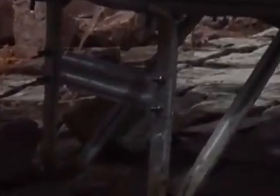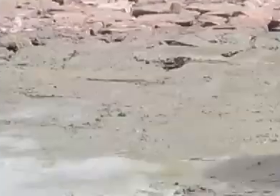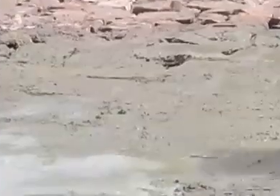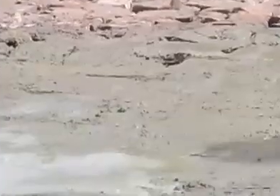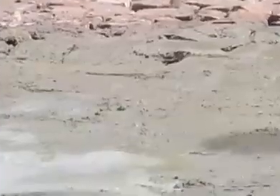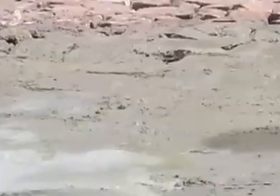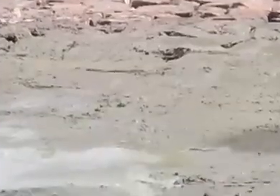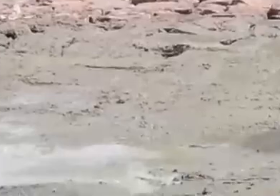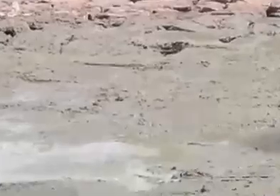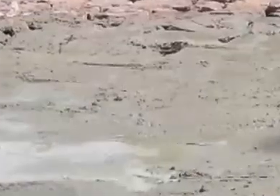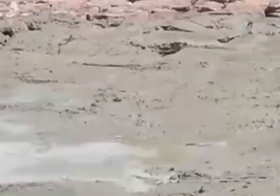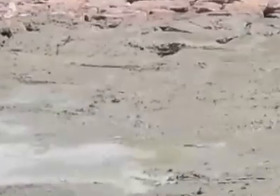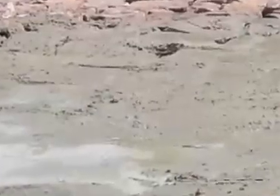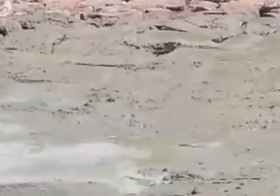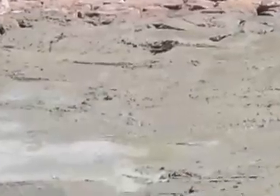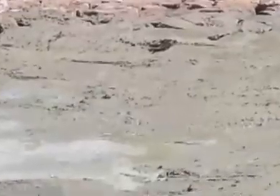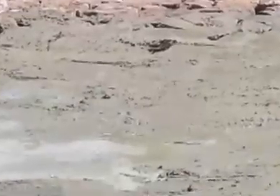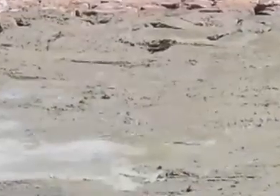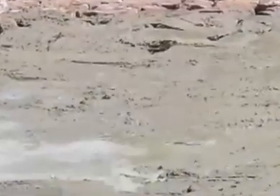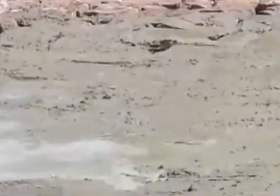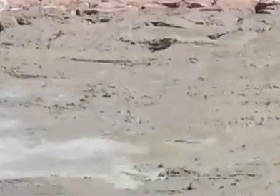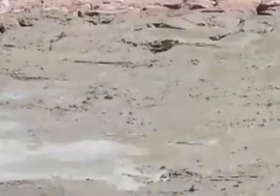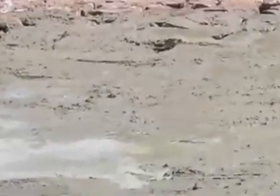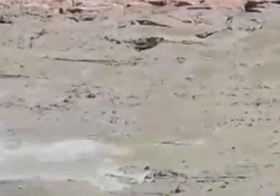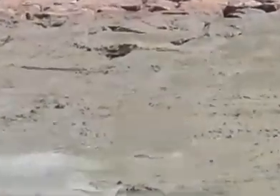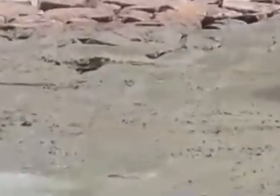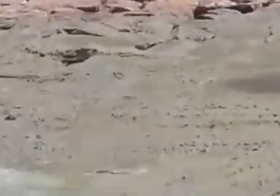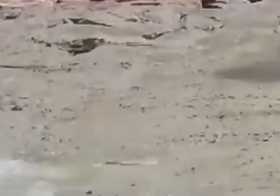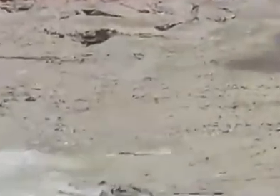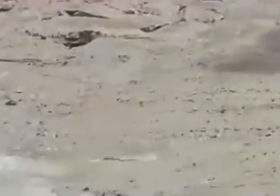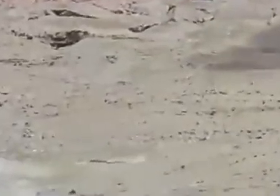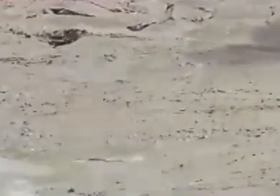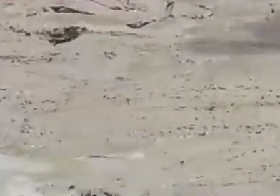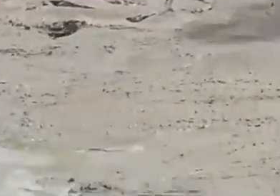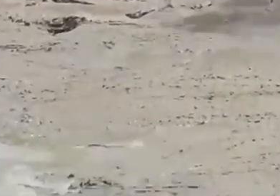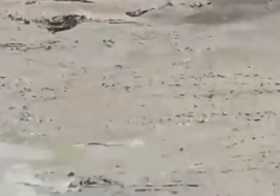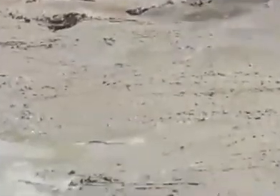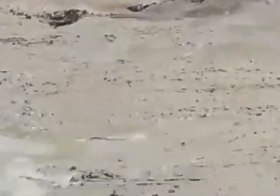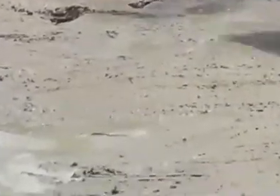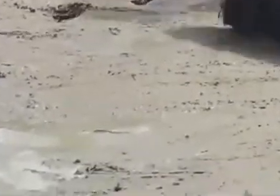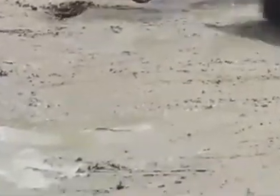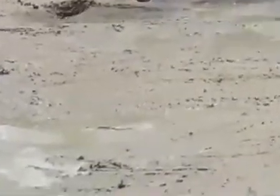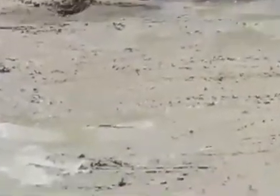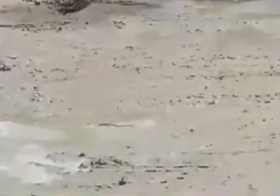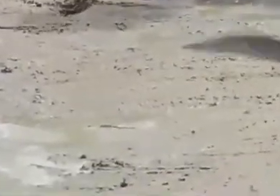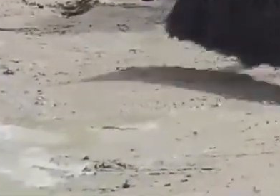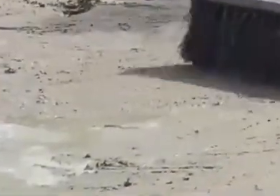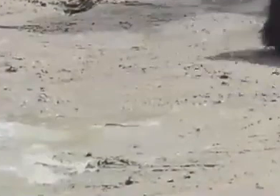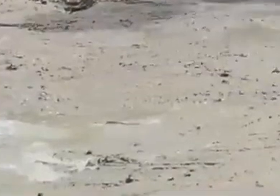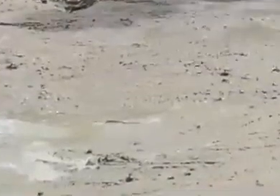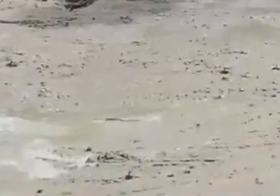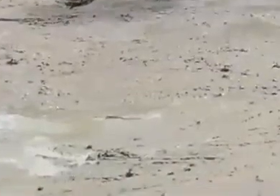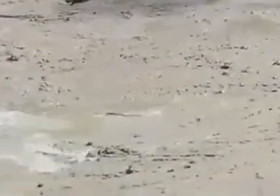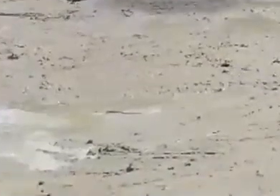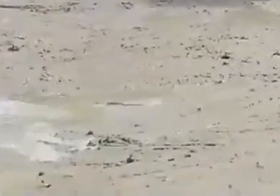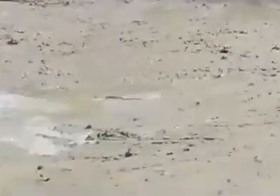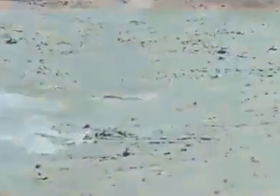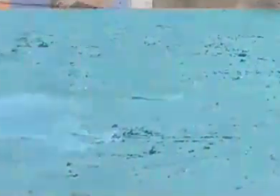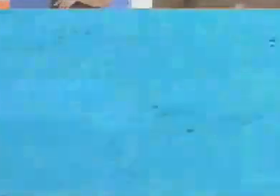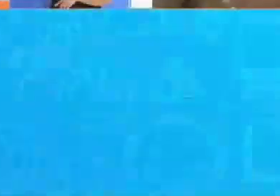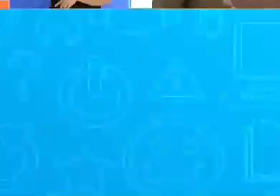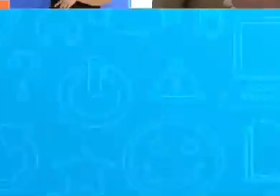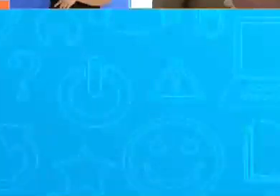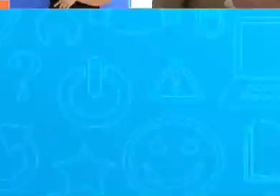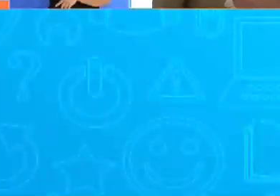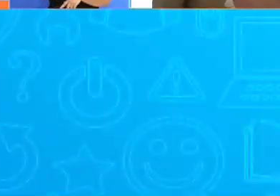áreas. Trabalha com a mulher, trabalha com o assistente social, trabalha com a criança, trabalha com o jovem, trabalha com os garis, que a gente respeita, mas